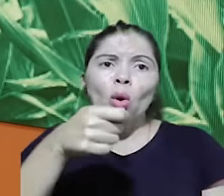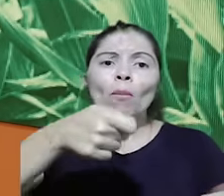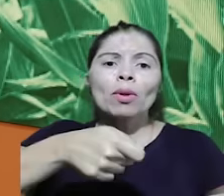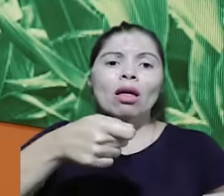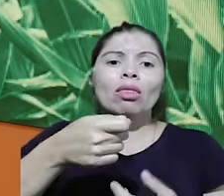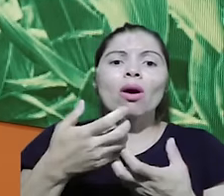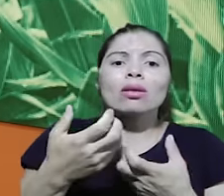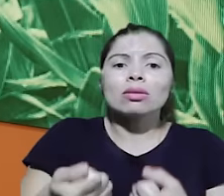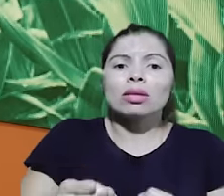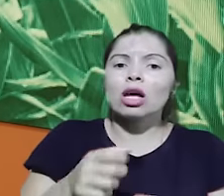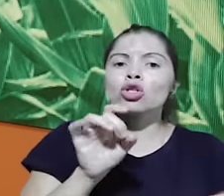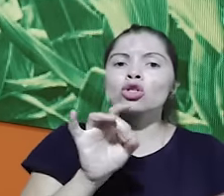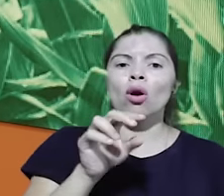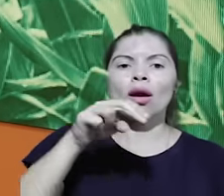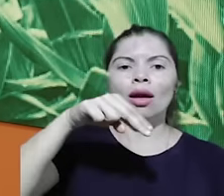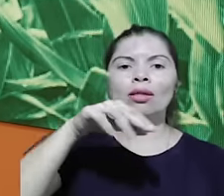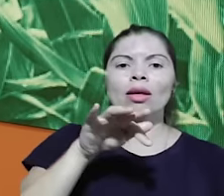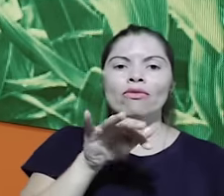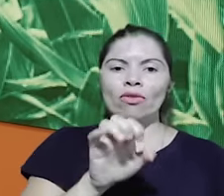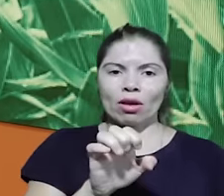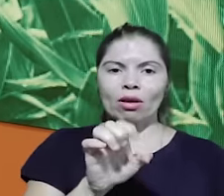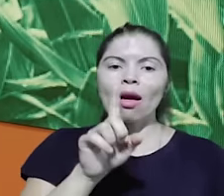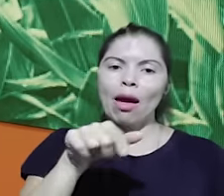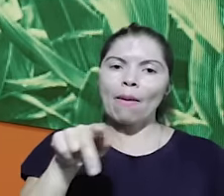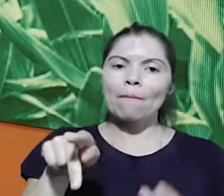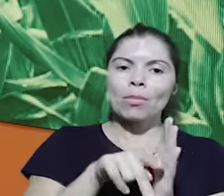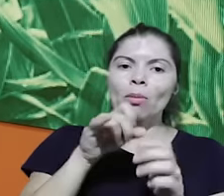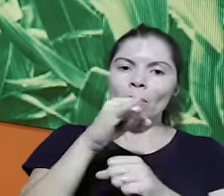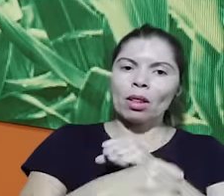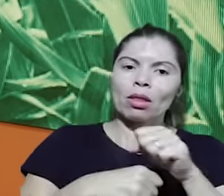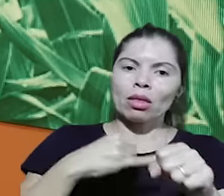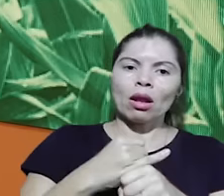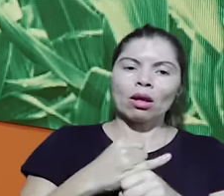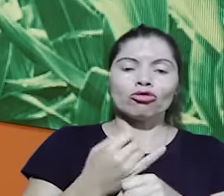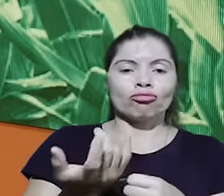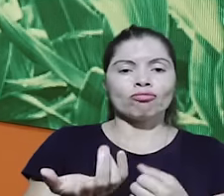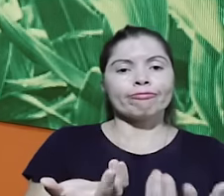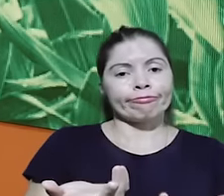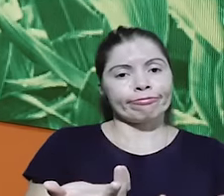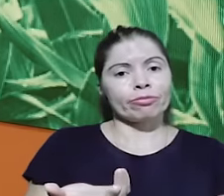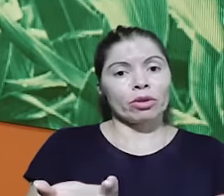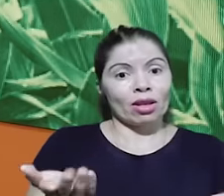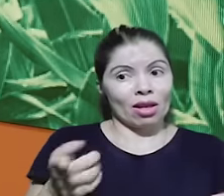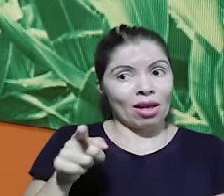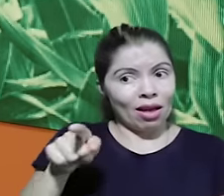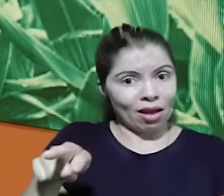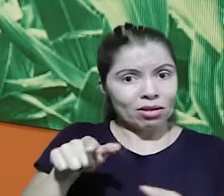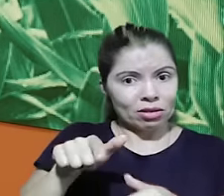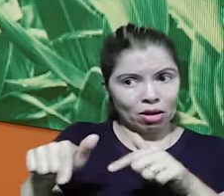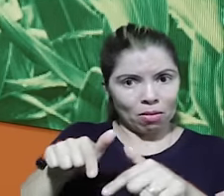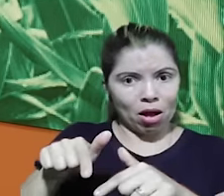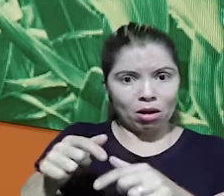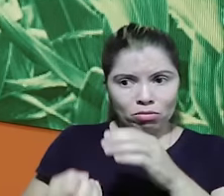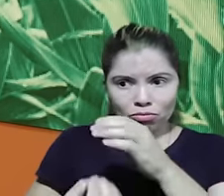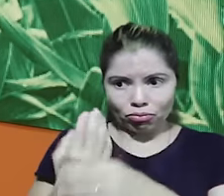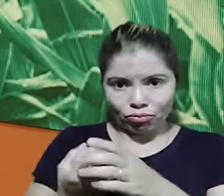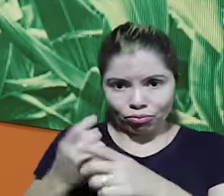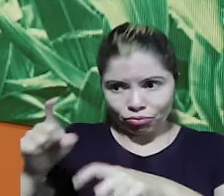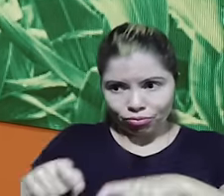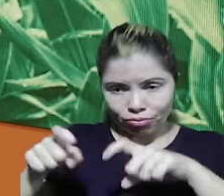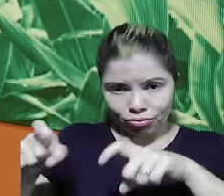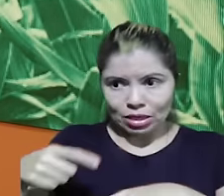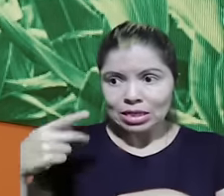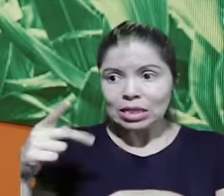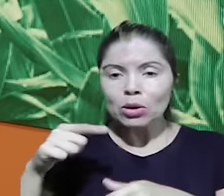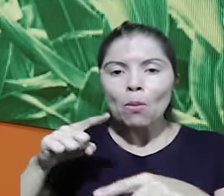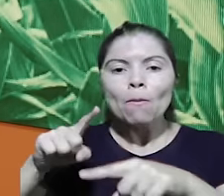a aceitar apenas a nota fiscal eletrônica Então essa realidade do dia a dia dele quando ele for entregar o produto